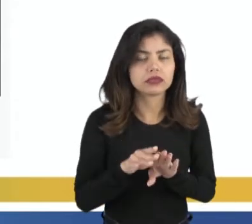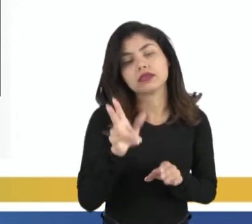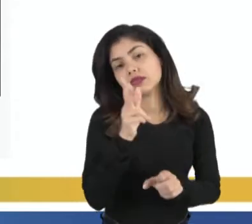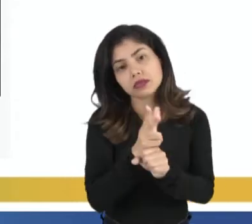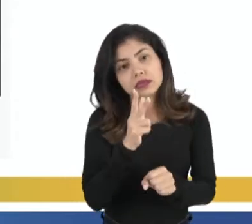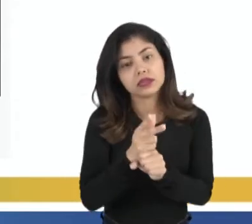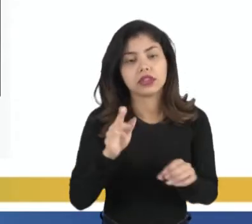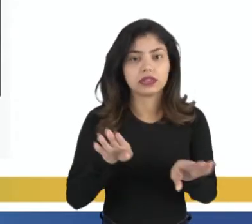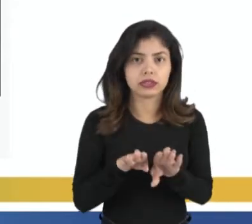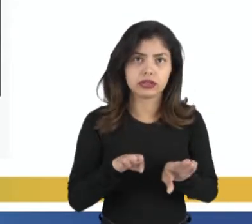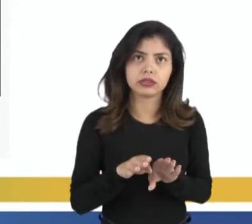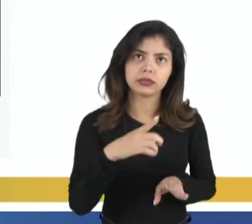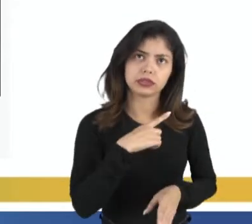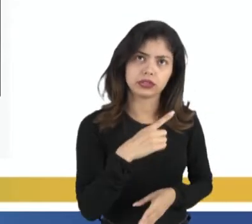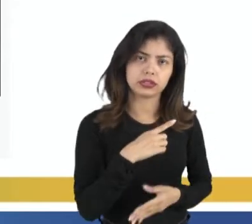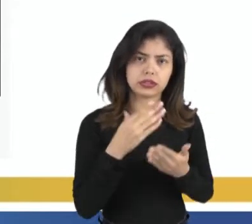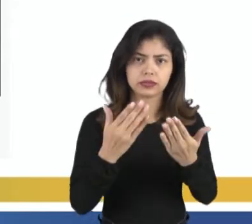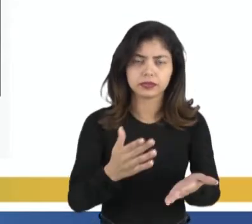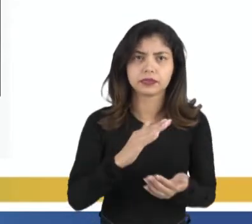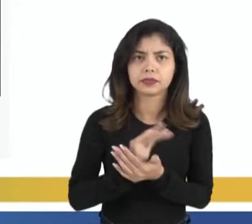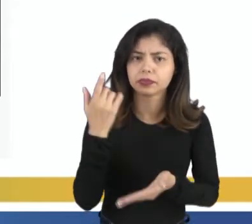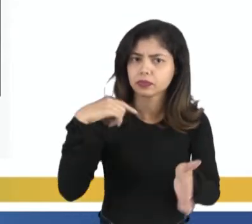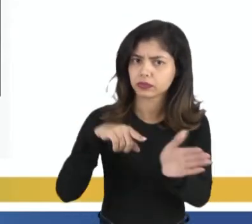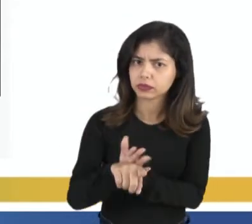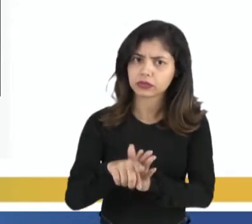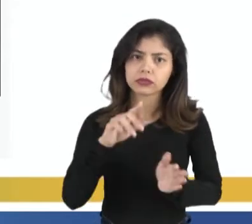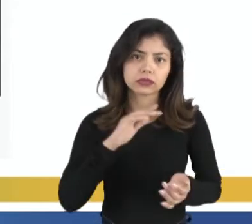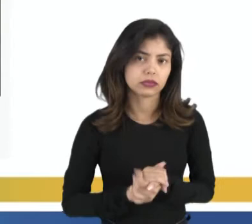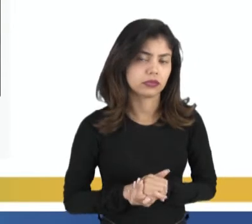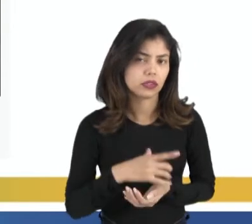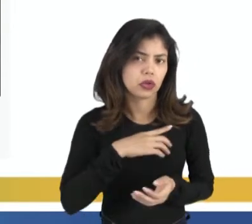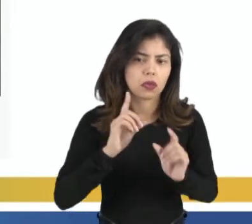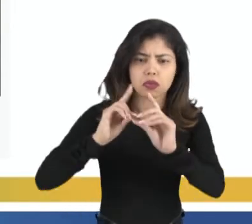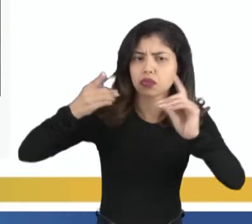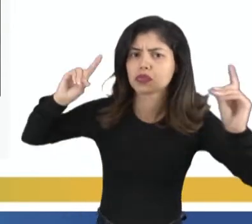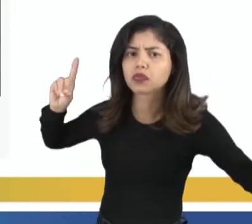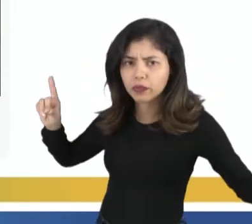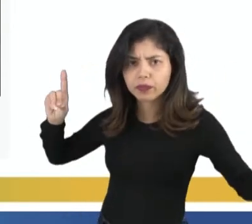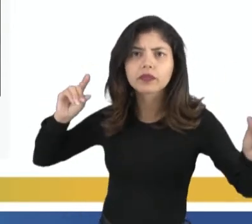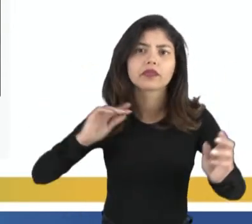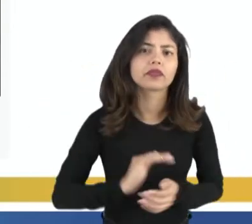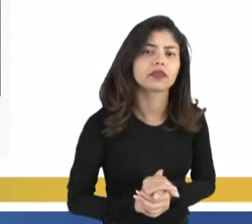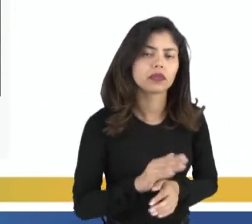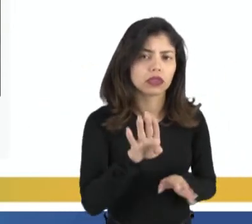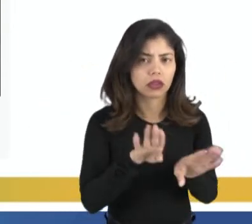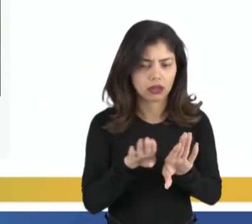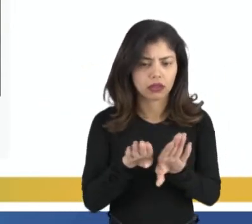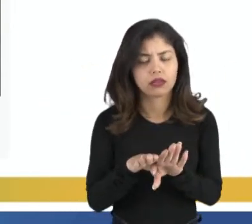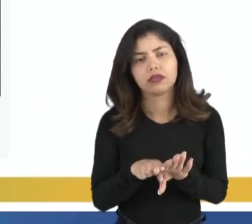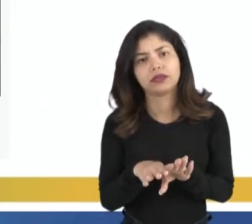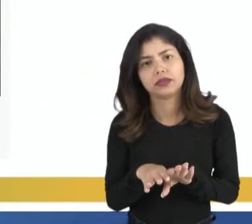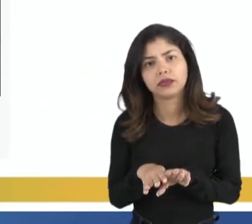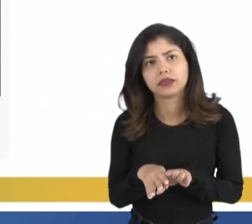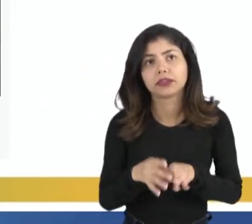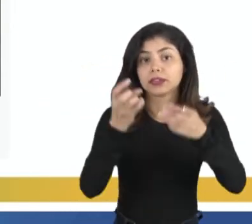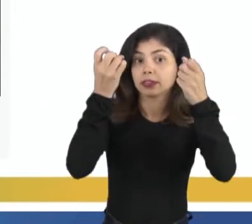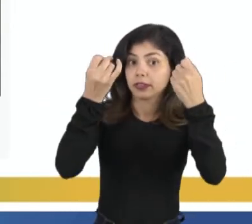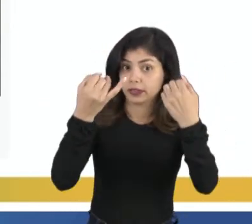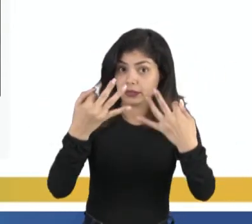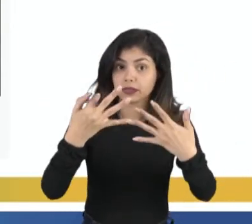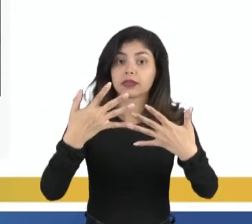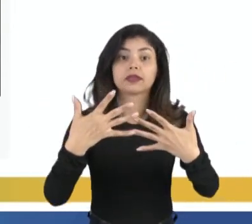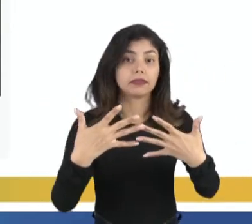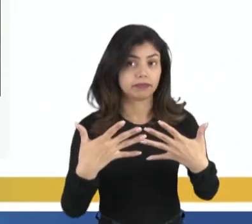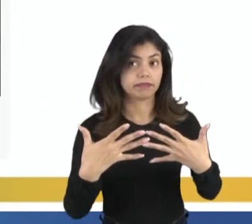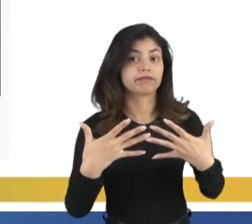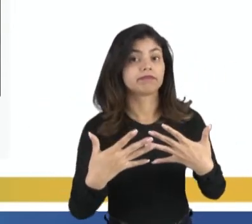é ele explica né essas questões relativas as distâncias astronômicas e ele explica